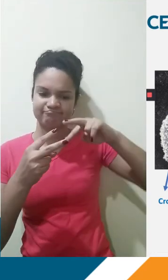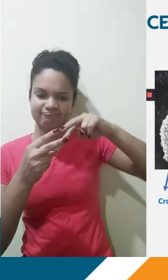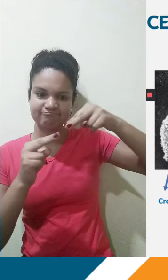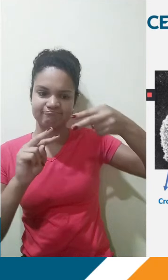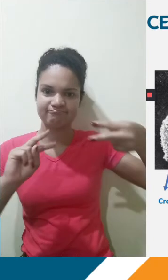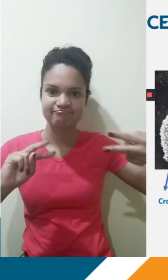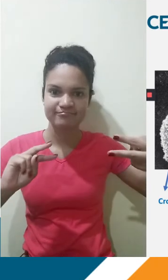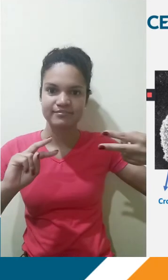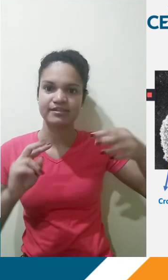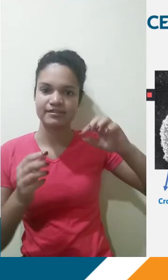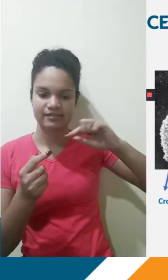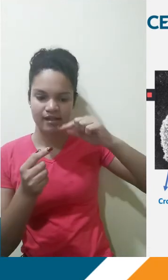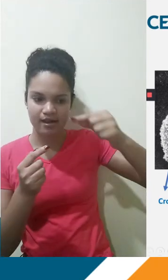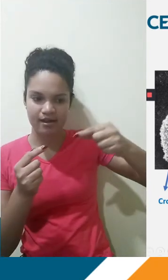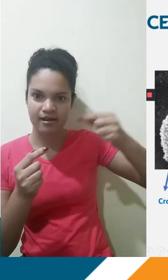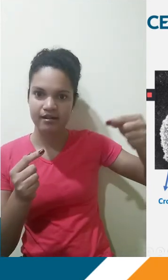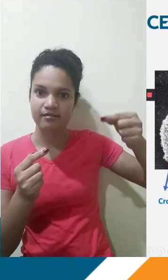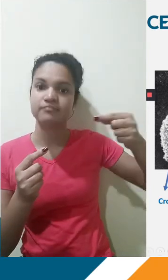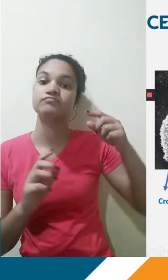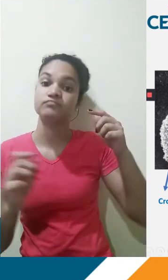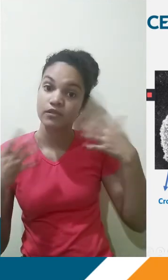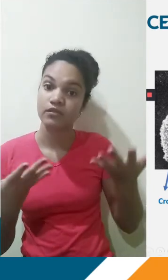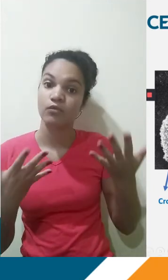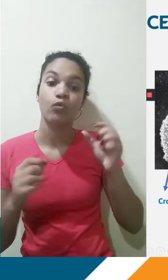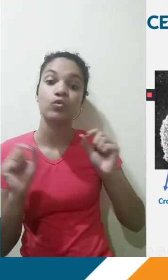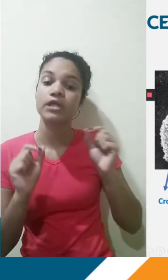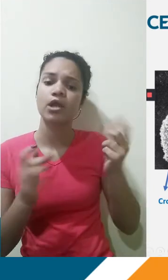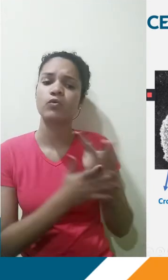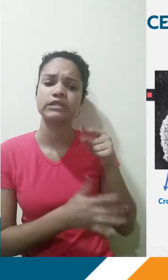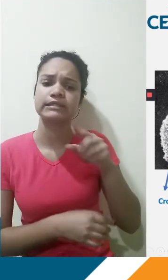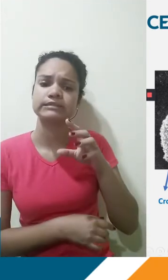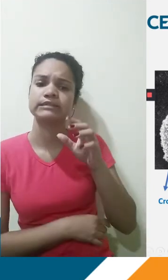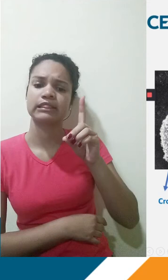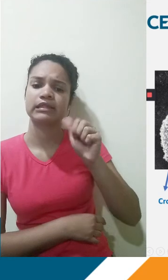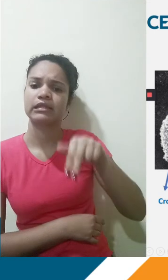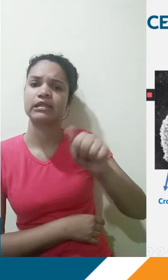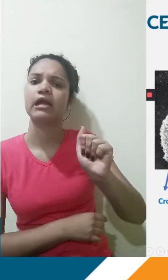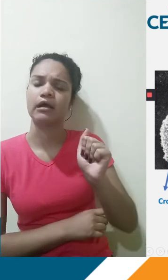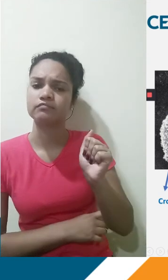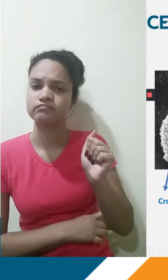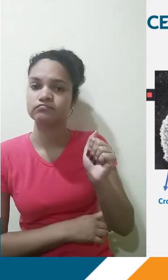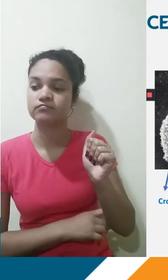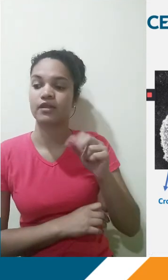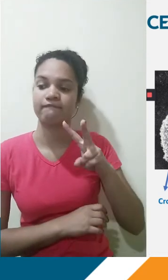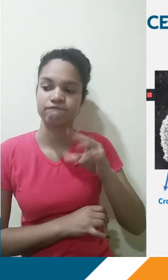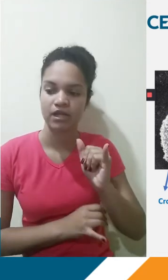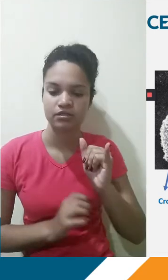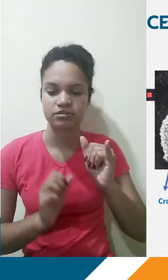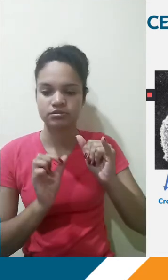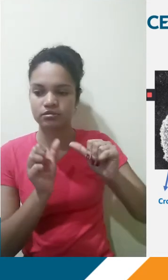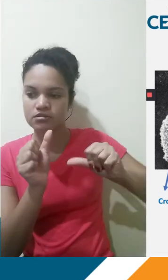a duplicação semiconservativa. O que acontece com esse DNA? Eles vão se empacotando, eles vão